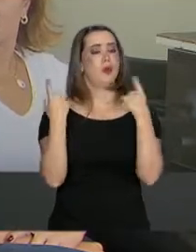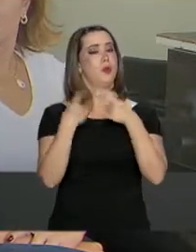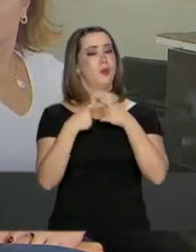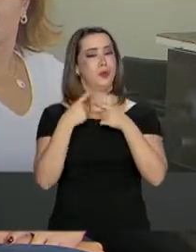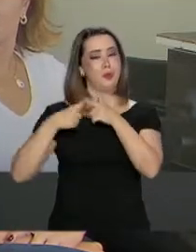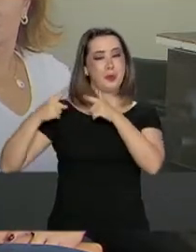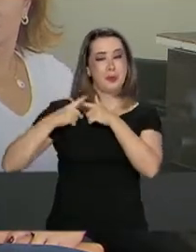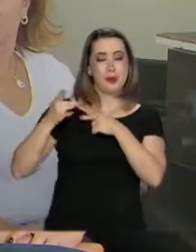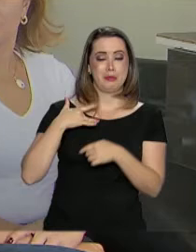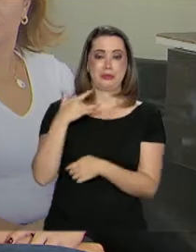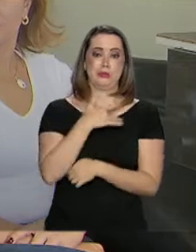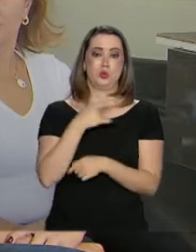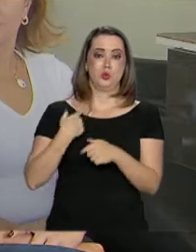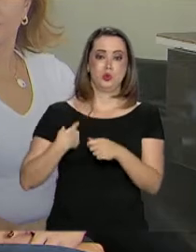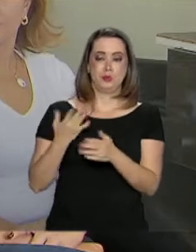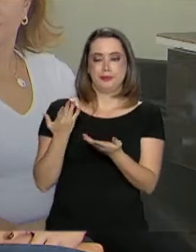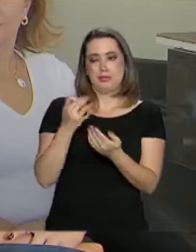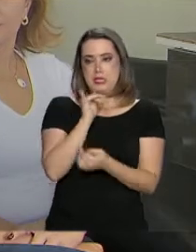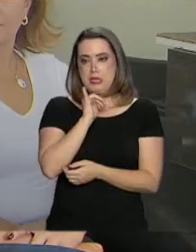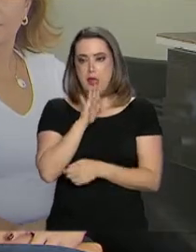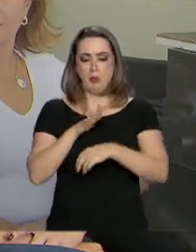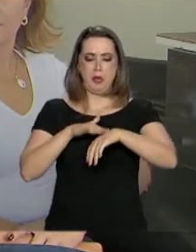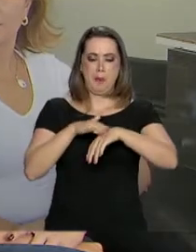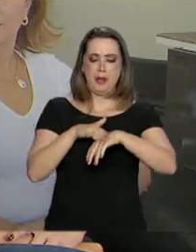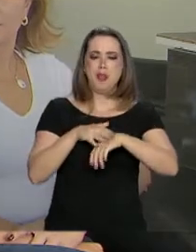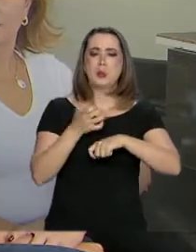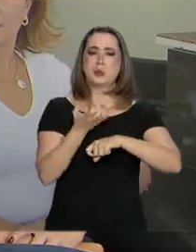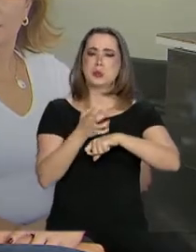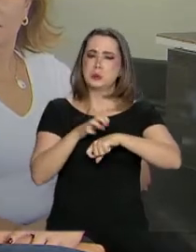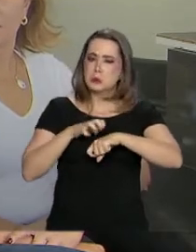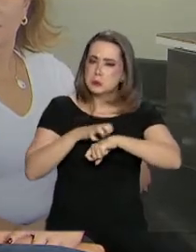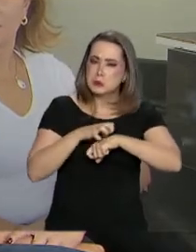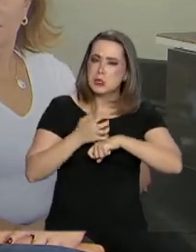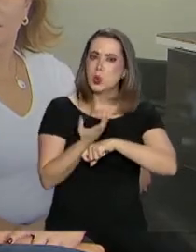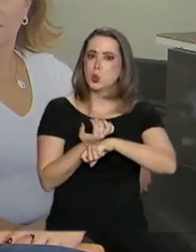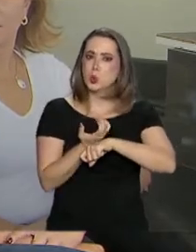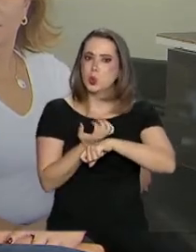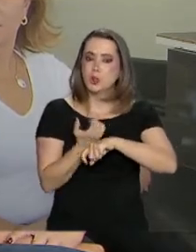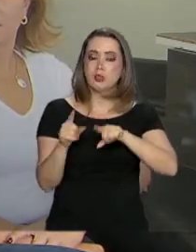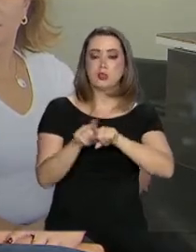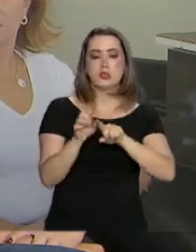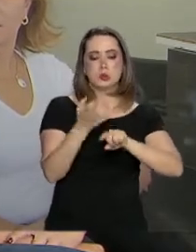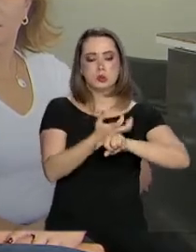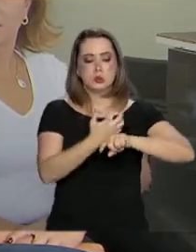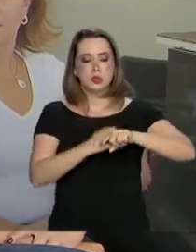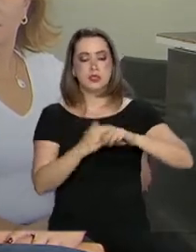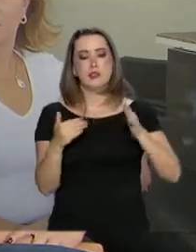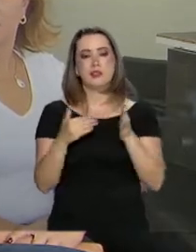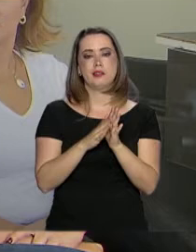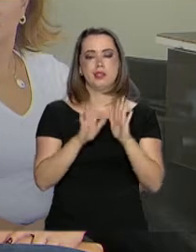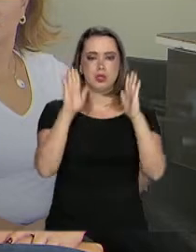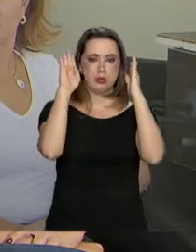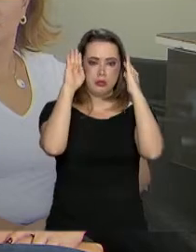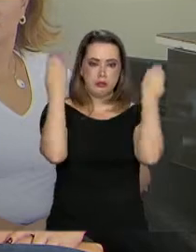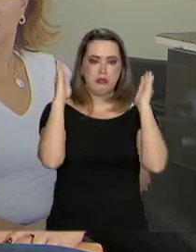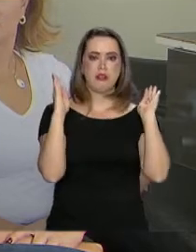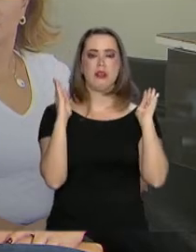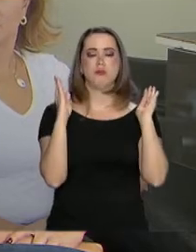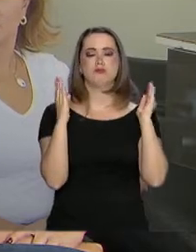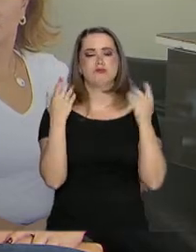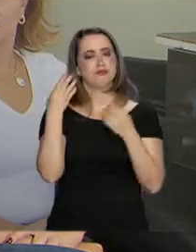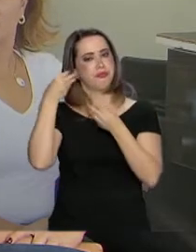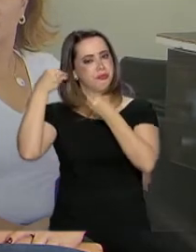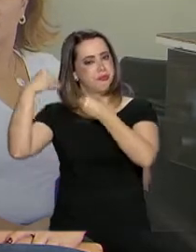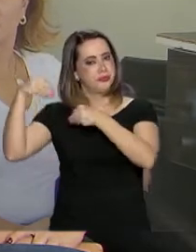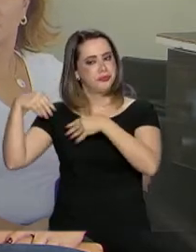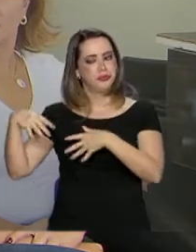em contato com a pele pode provocar irritações e queimaduras descamação e até mesmo a queda dos cabelos e